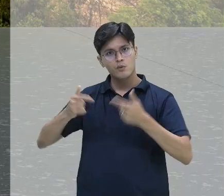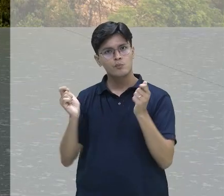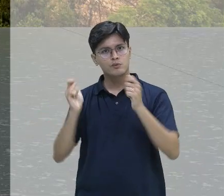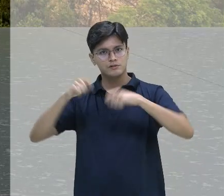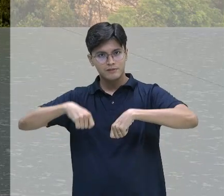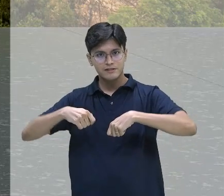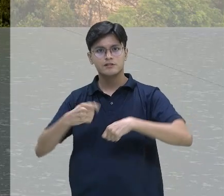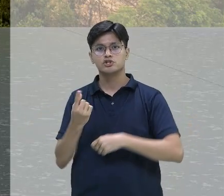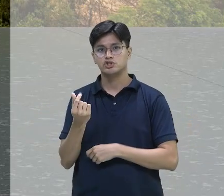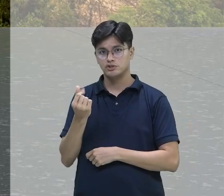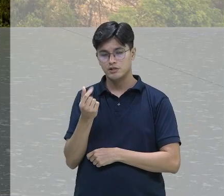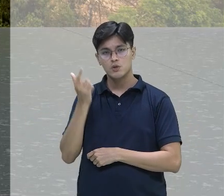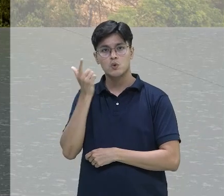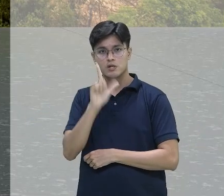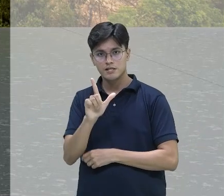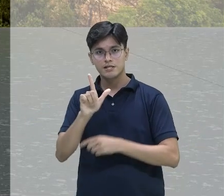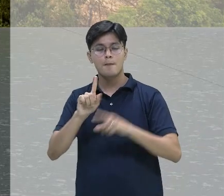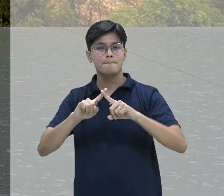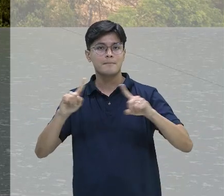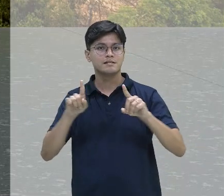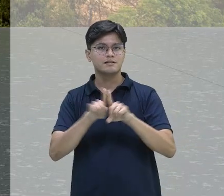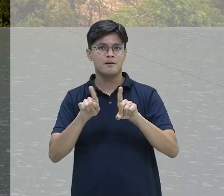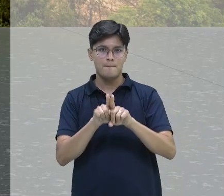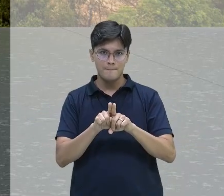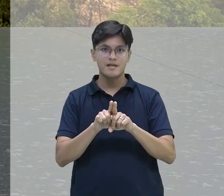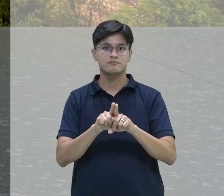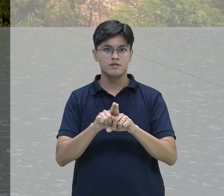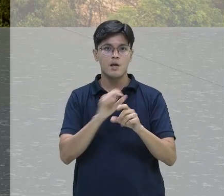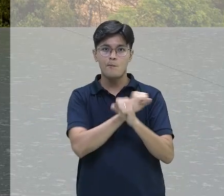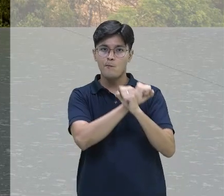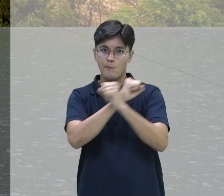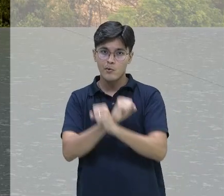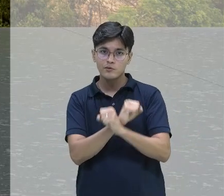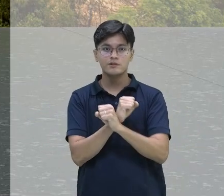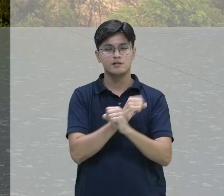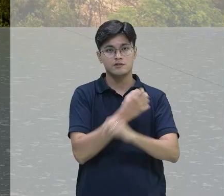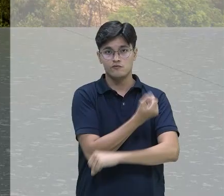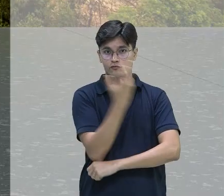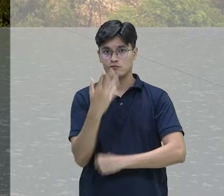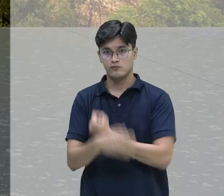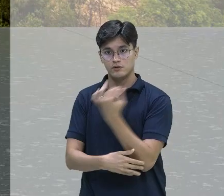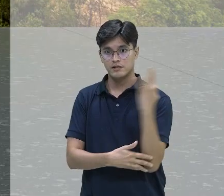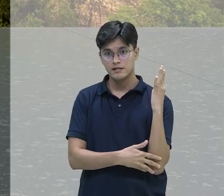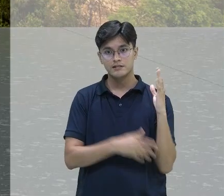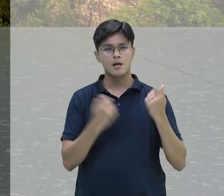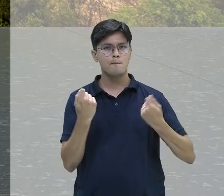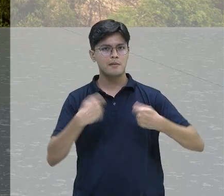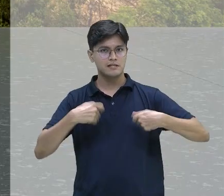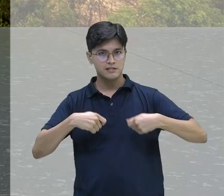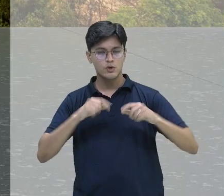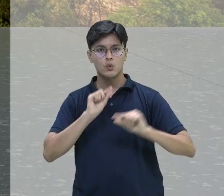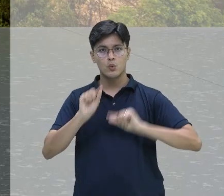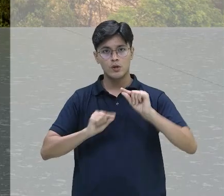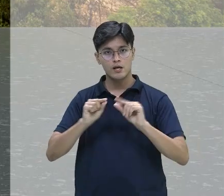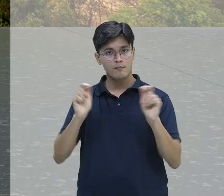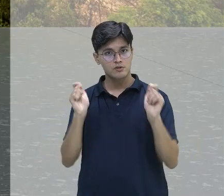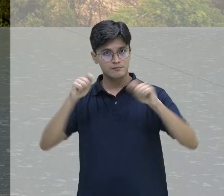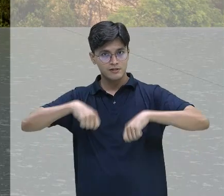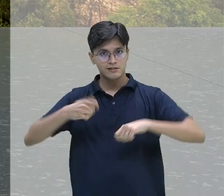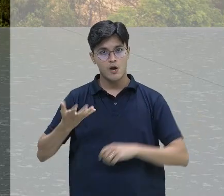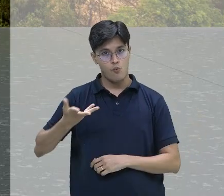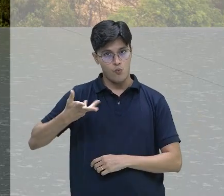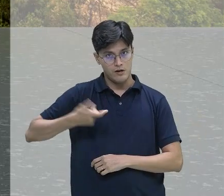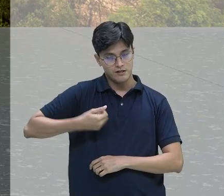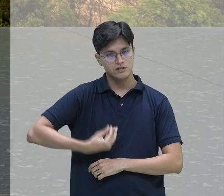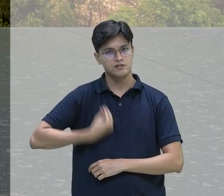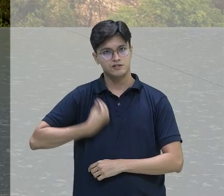a floresta. É aquele equilíbrio, né? Precisa ter qualidade de vida para os povos, mas também sem prejudicar.